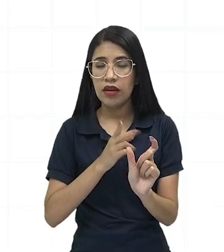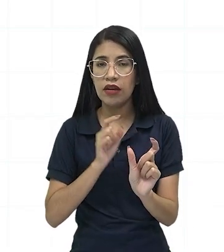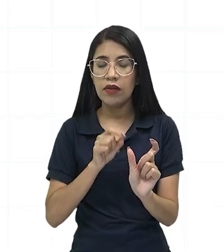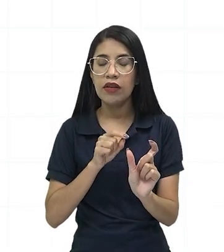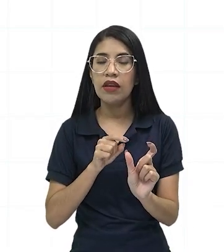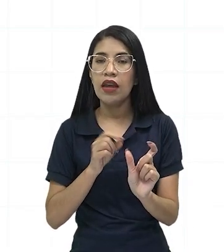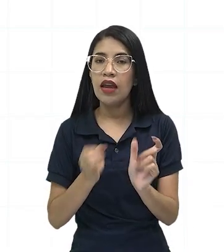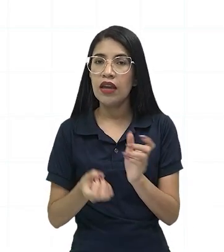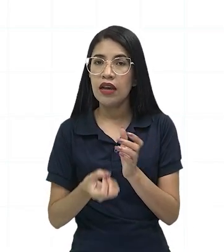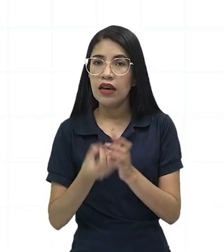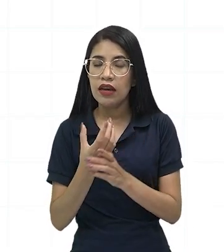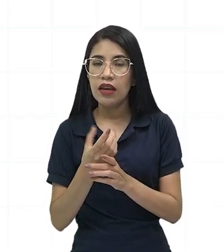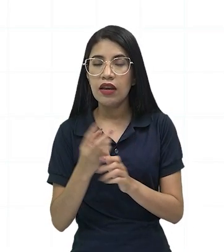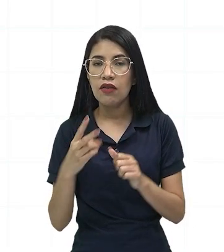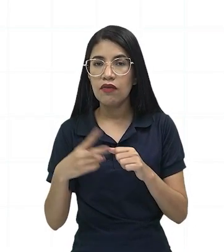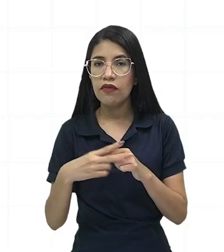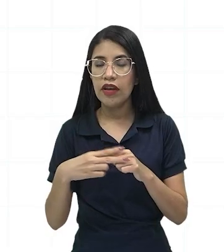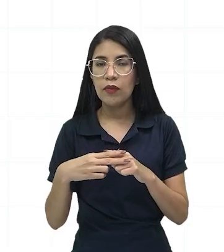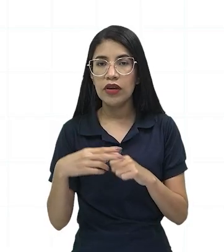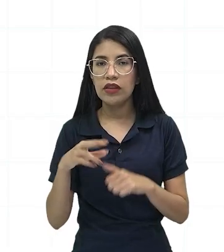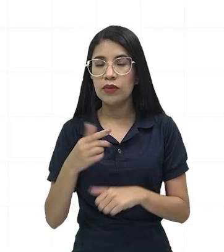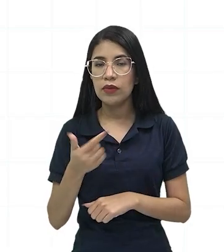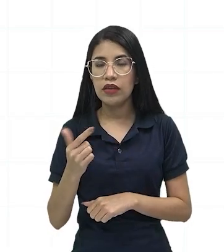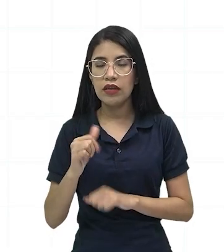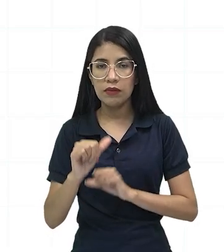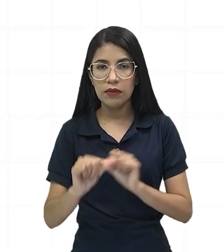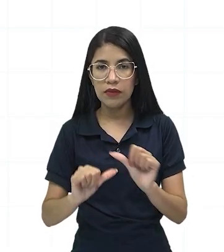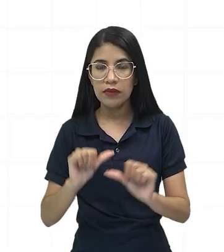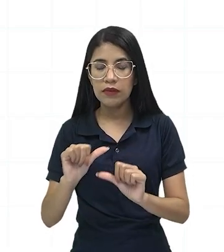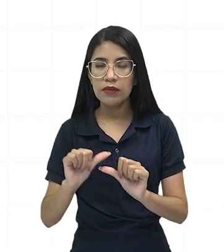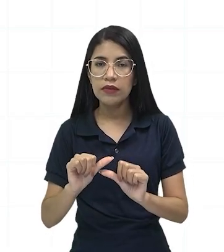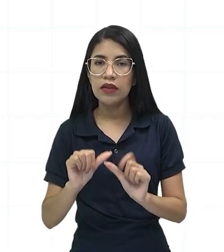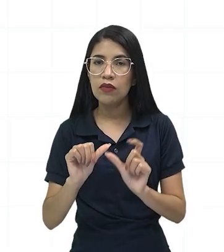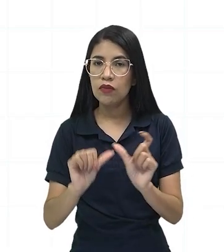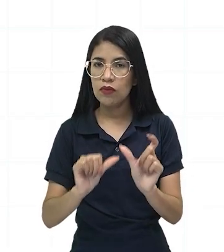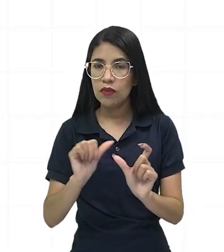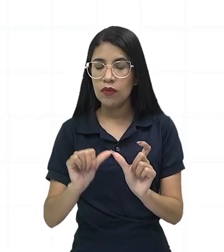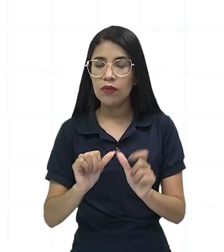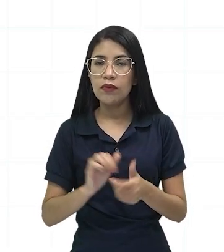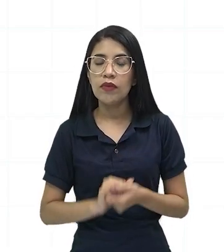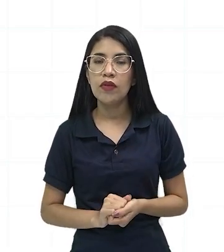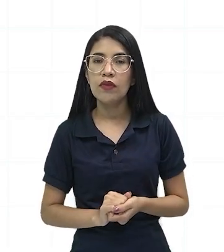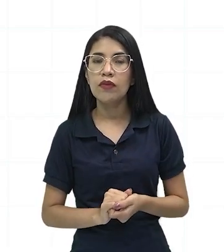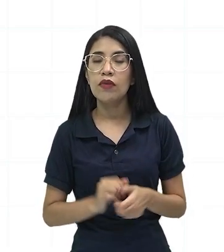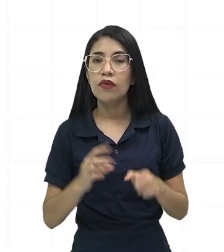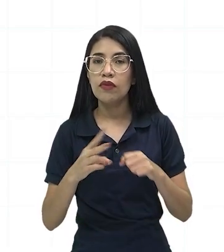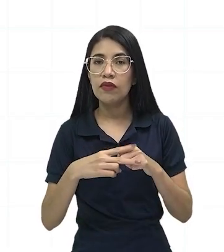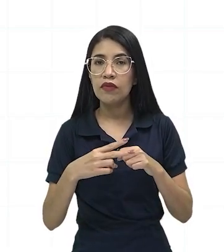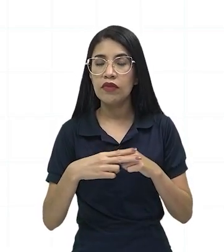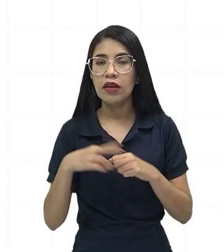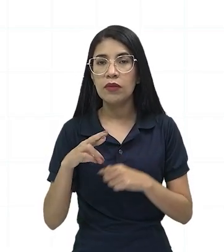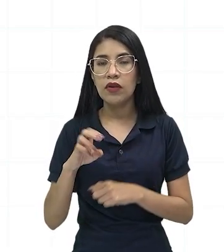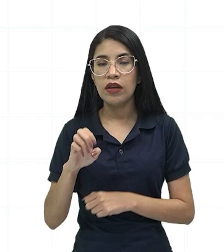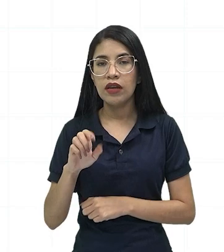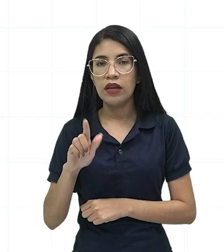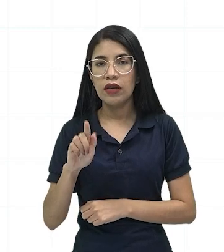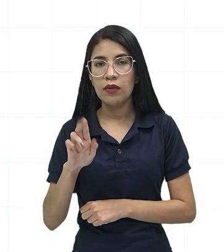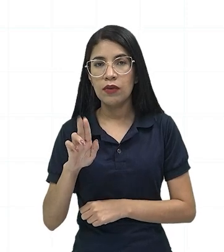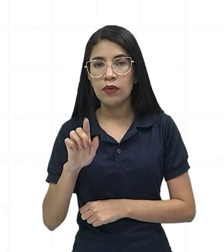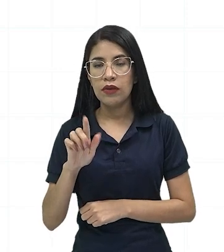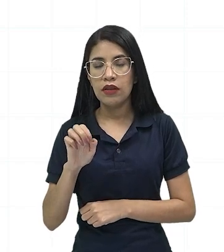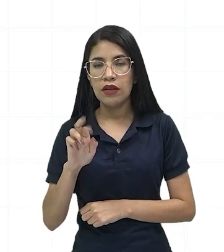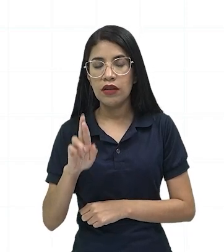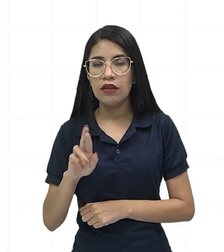costuma não se modificar durante as flexões. Isso nos verbos regulares, né? Nós temos uma parte que nunca vai mudar desse